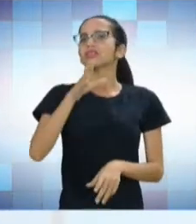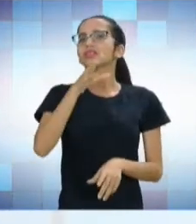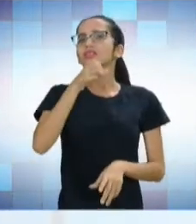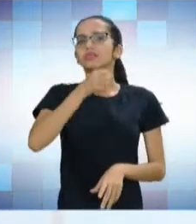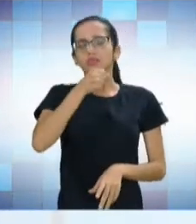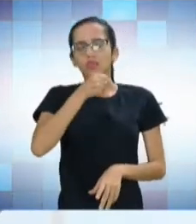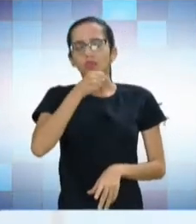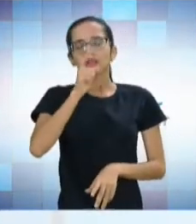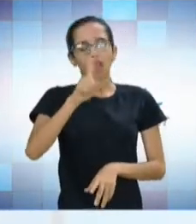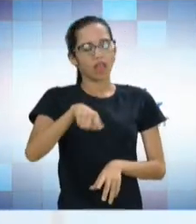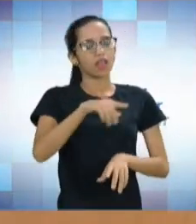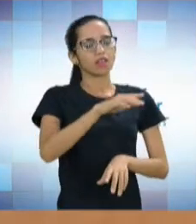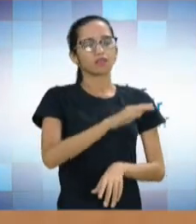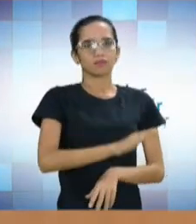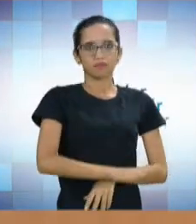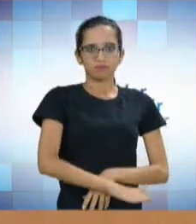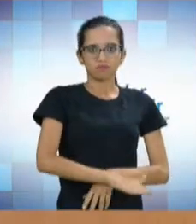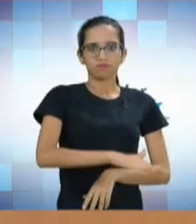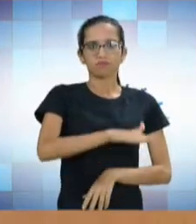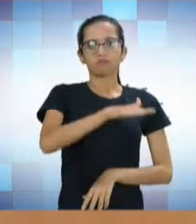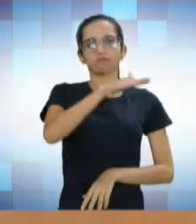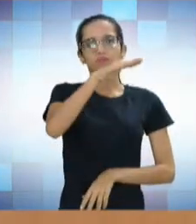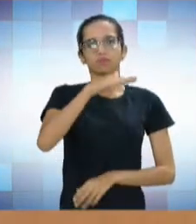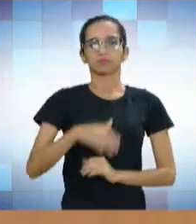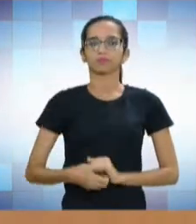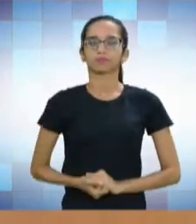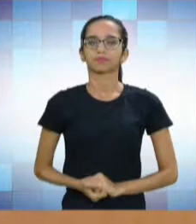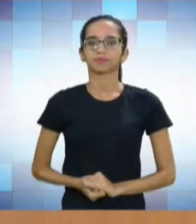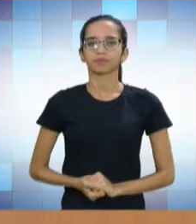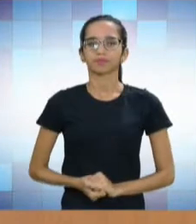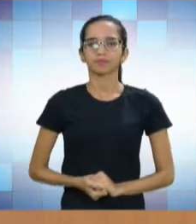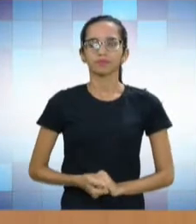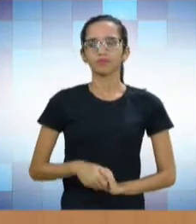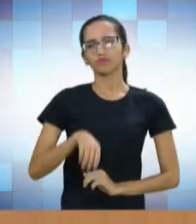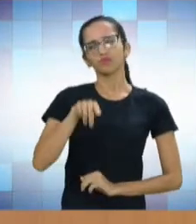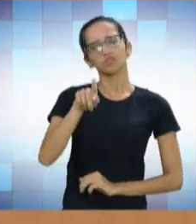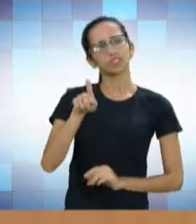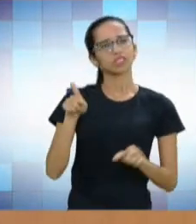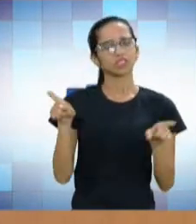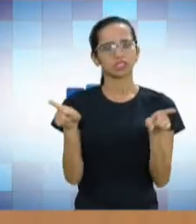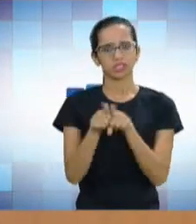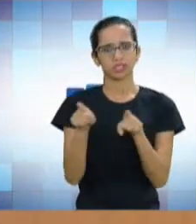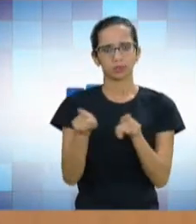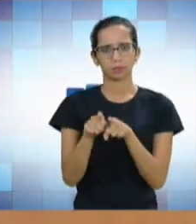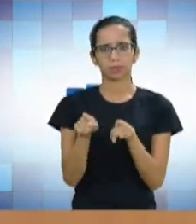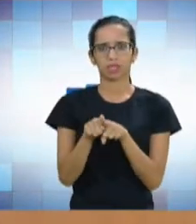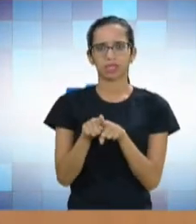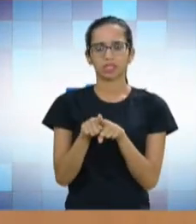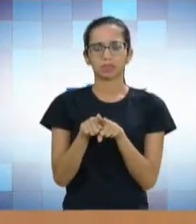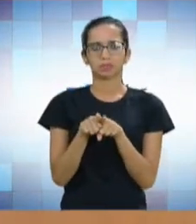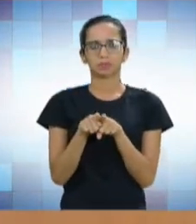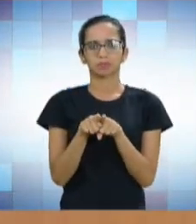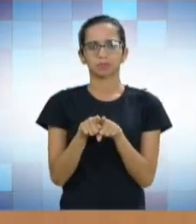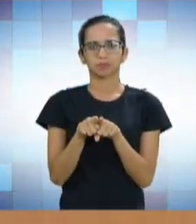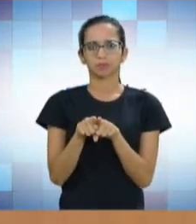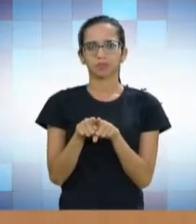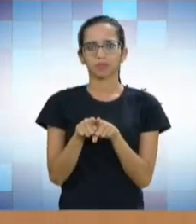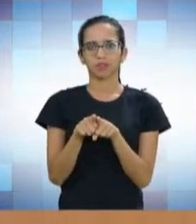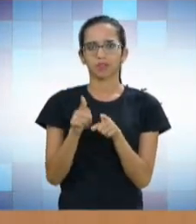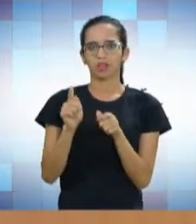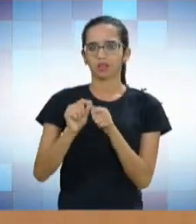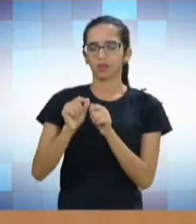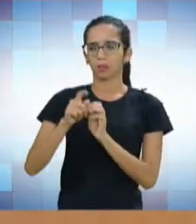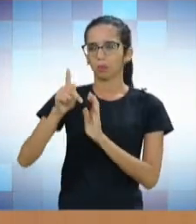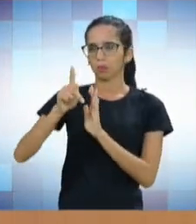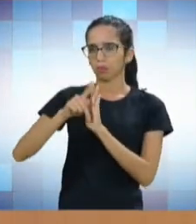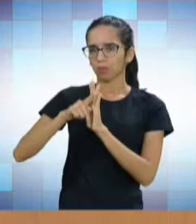na escola que você forma cidadão bons resultados também trabalha é um projecto que você com